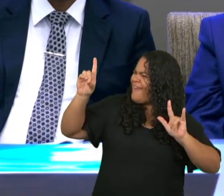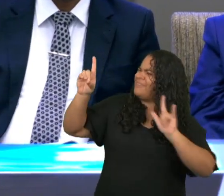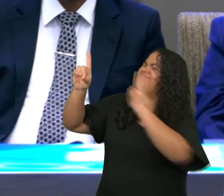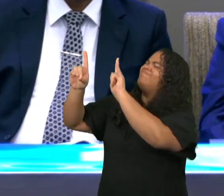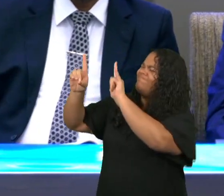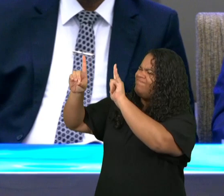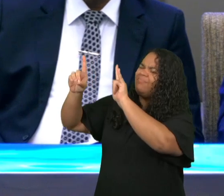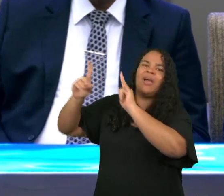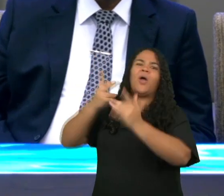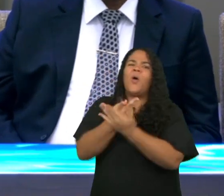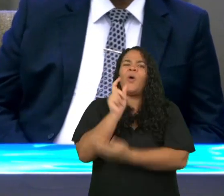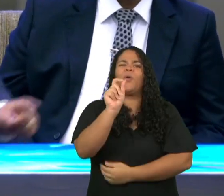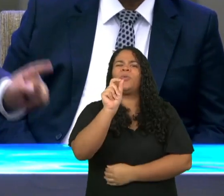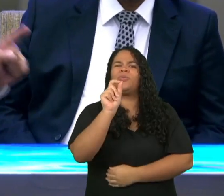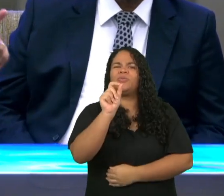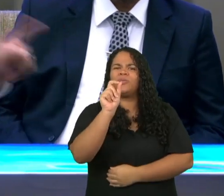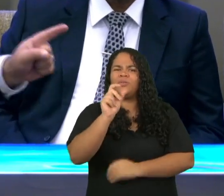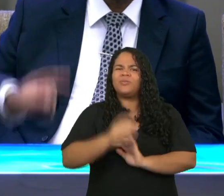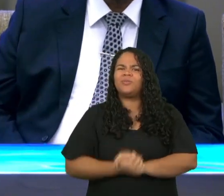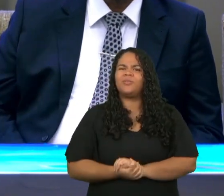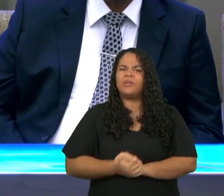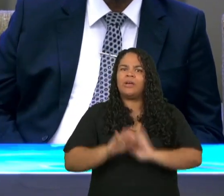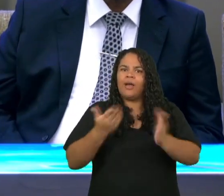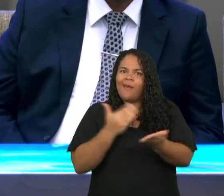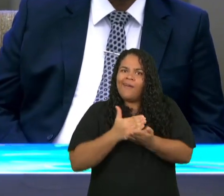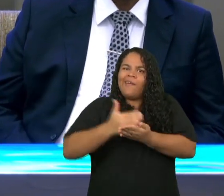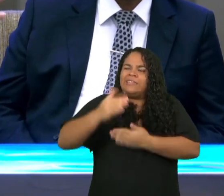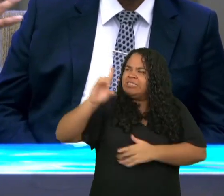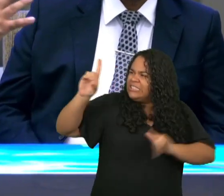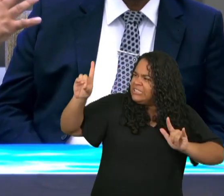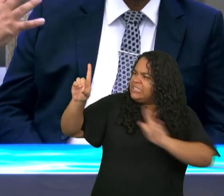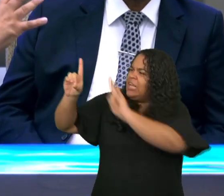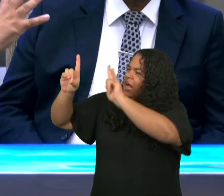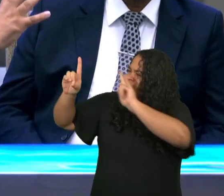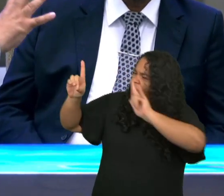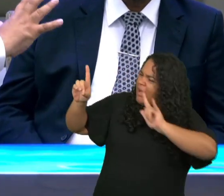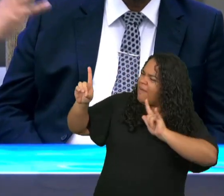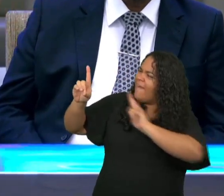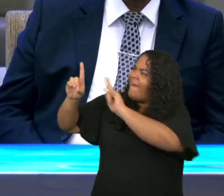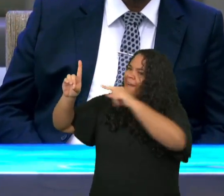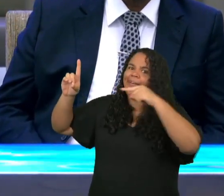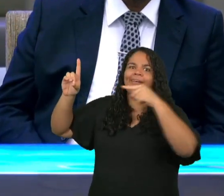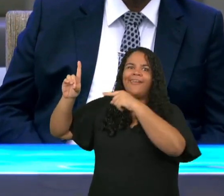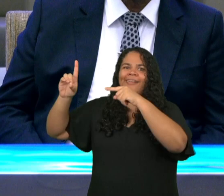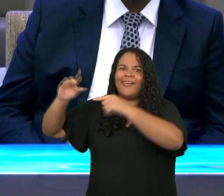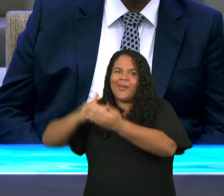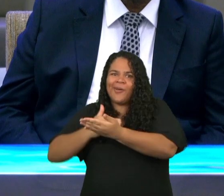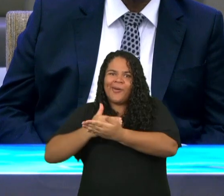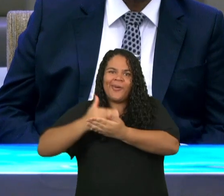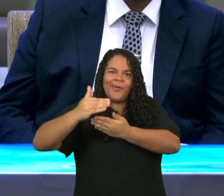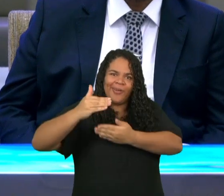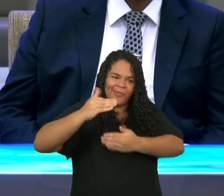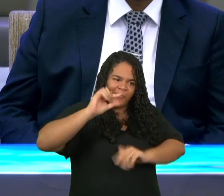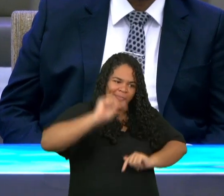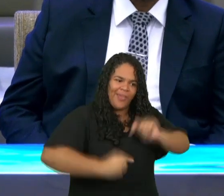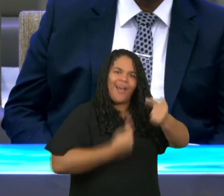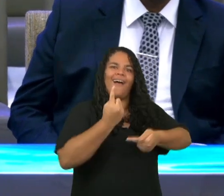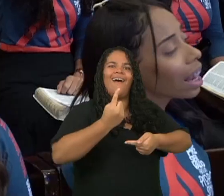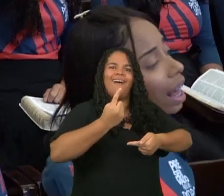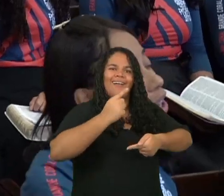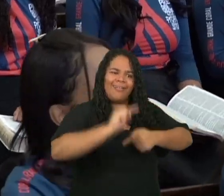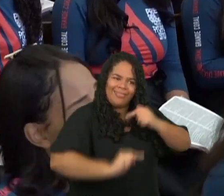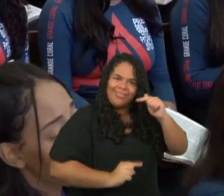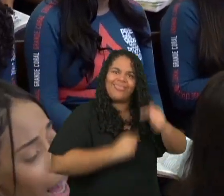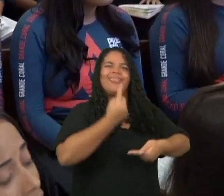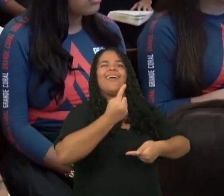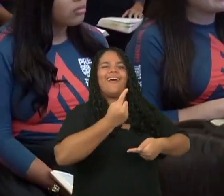vai acontecer? Quando você começar a dizer isso, Deus vai começar a abrir novos ciclos, novos